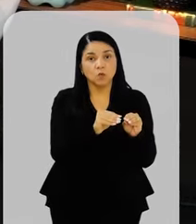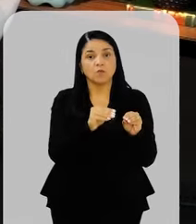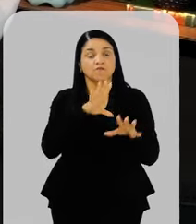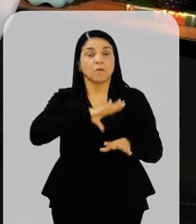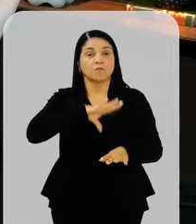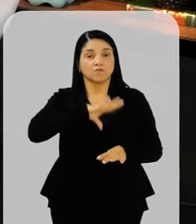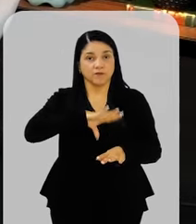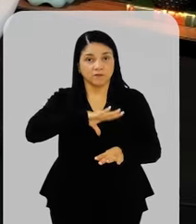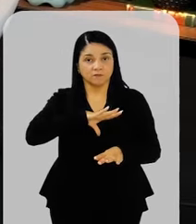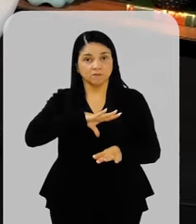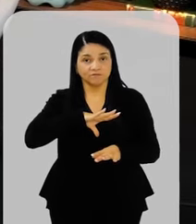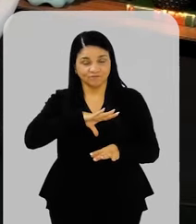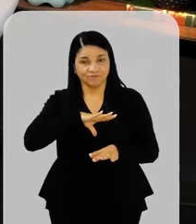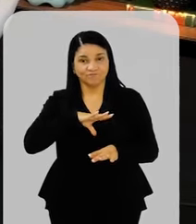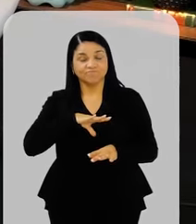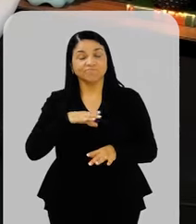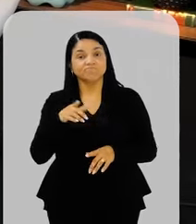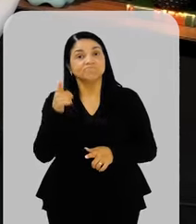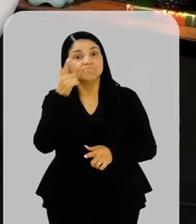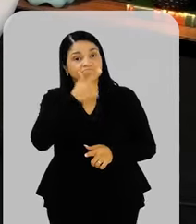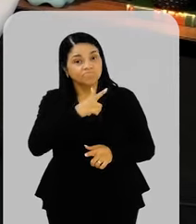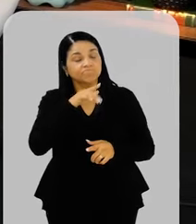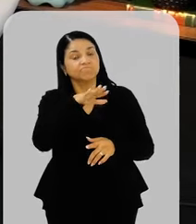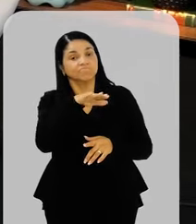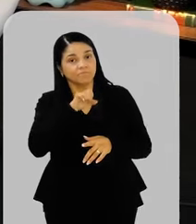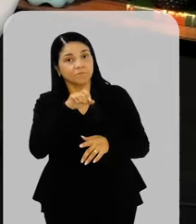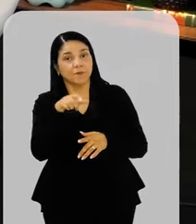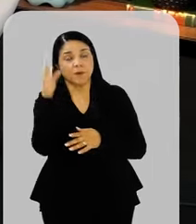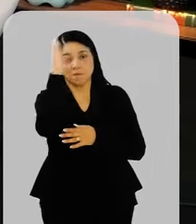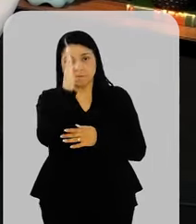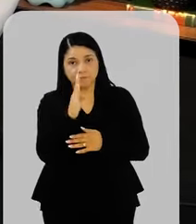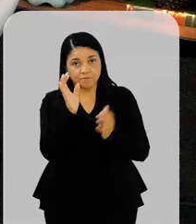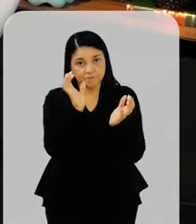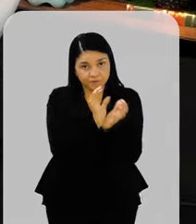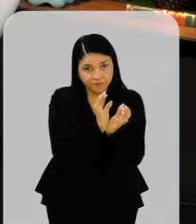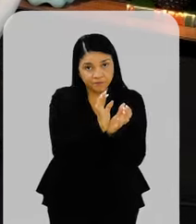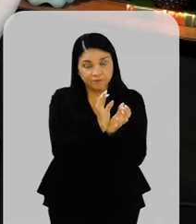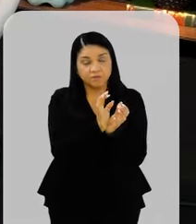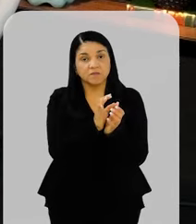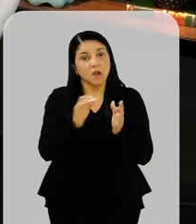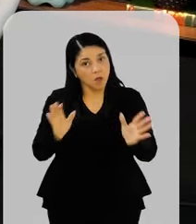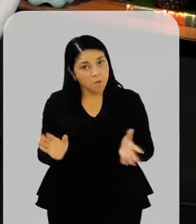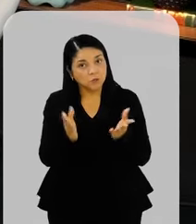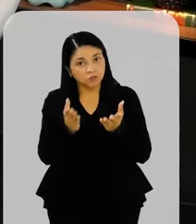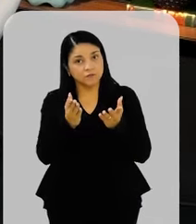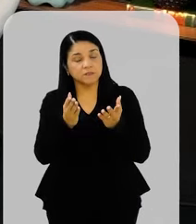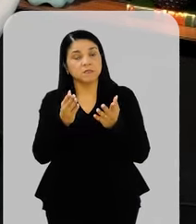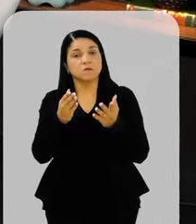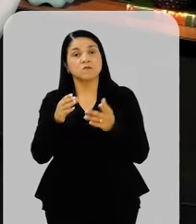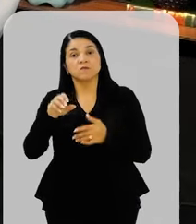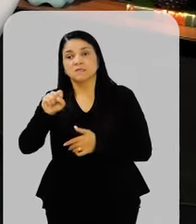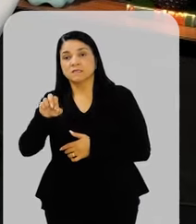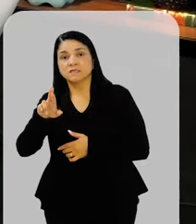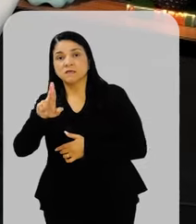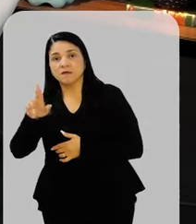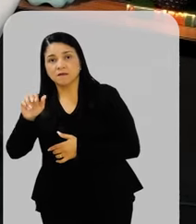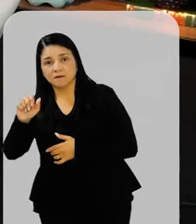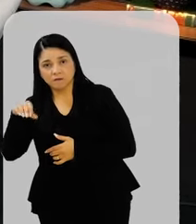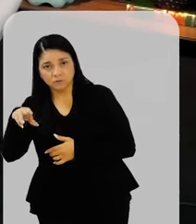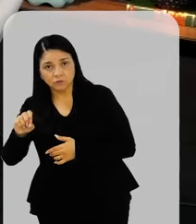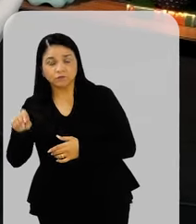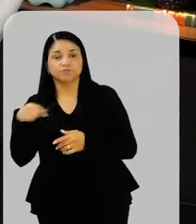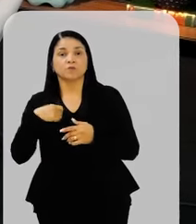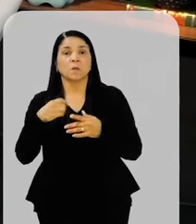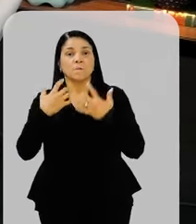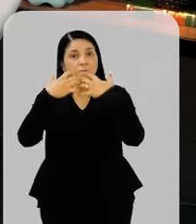em São Januário, chegou até a ser convocado para a seleção brasileira. É uma motivação a mais, por exemplo, Serrano, Petrópolis, a